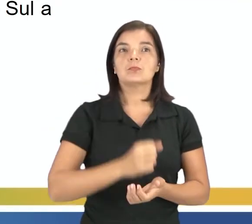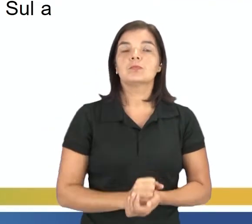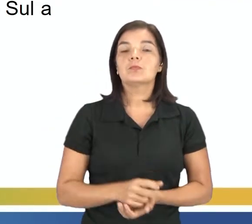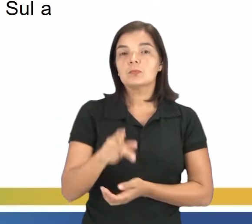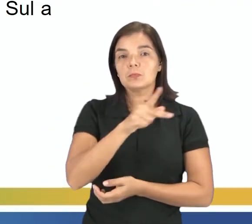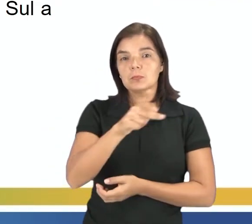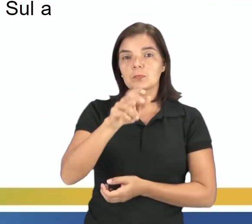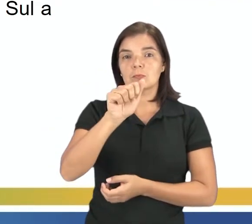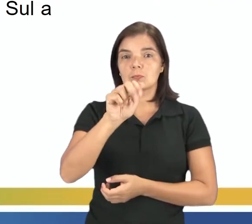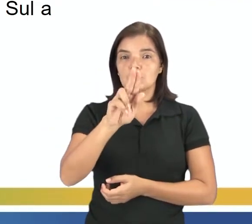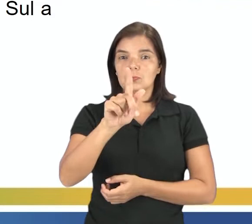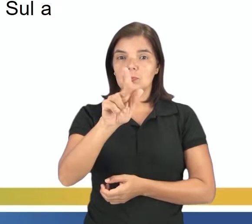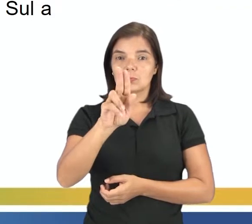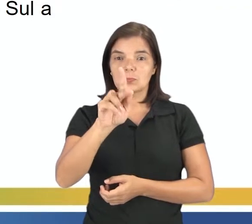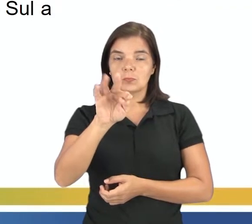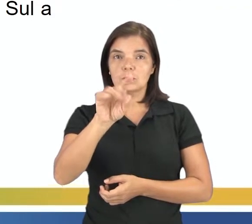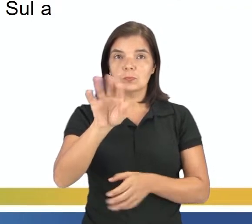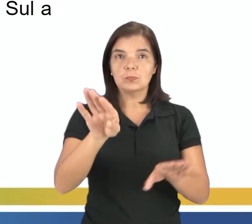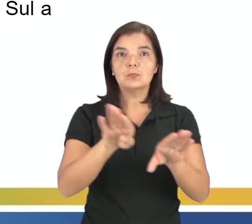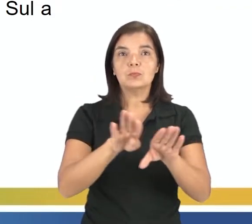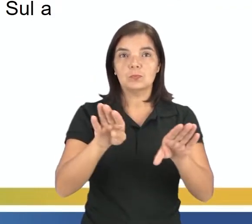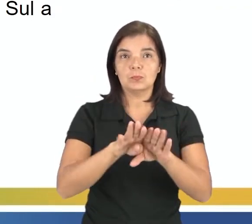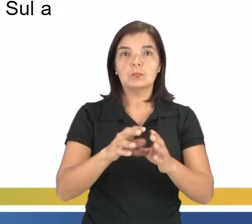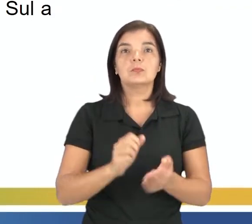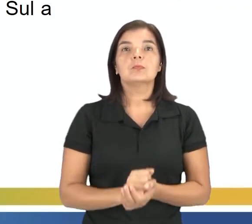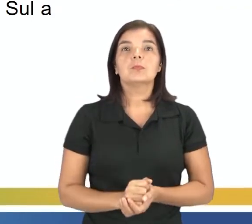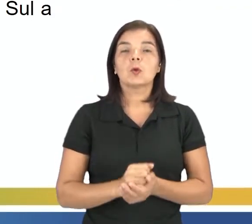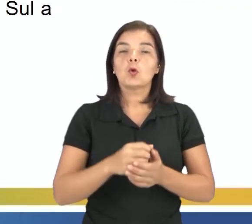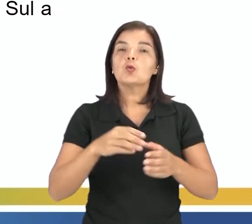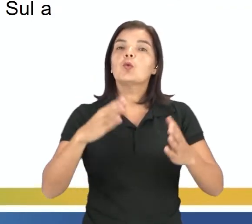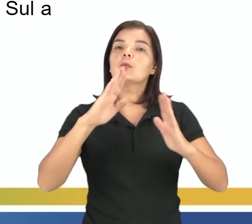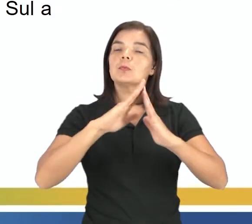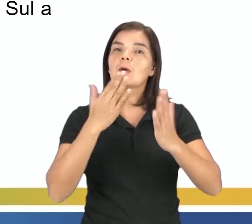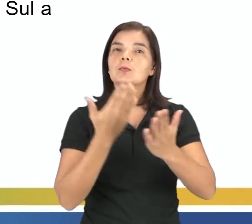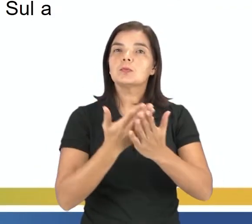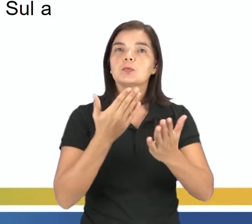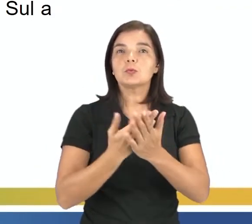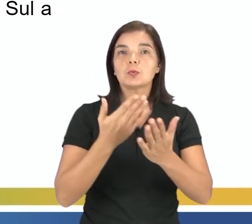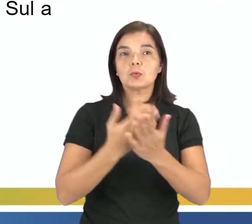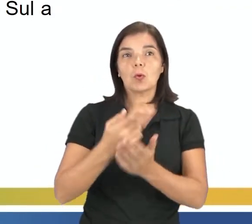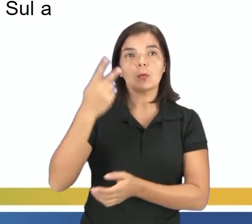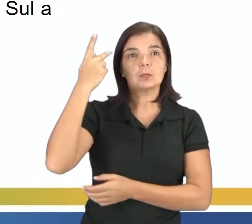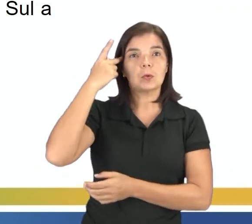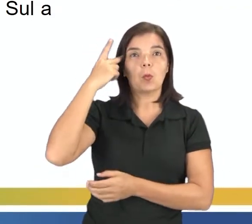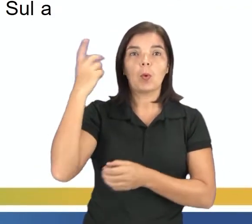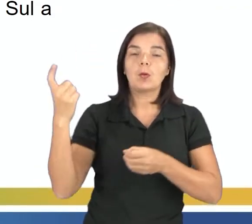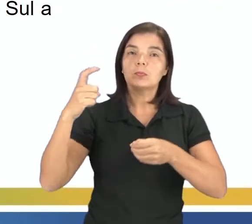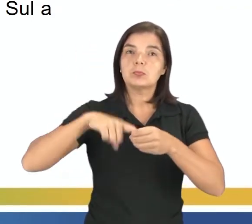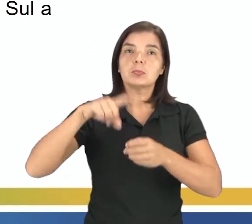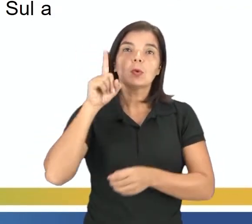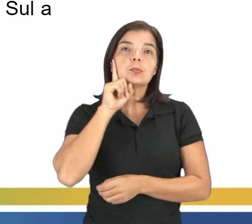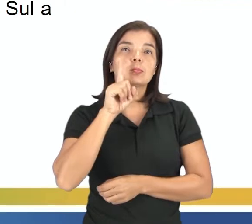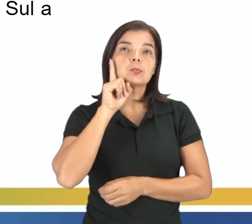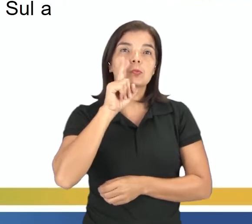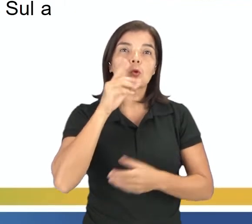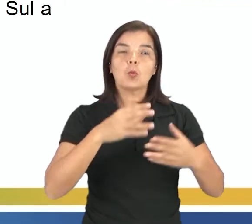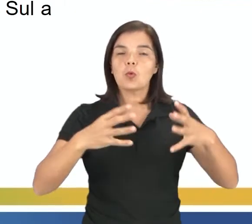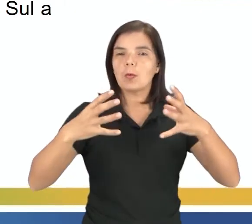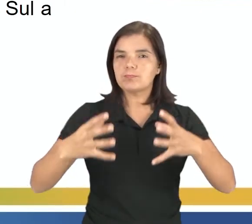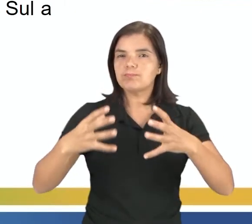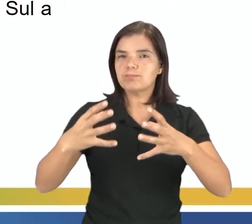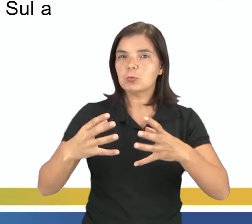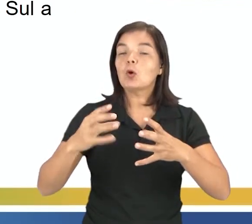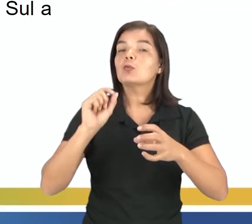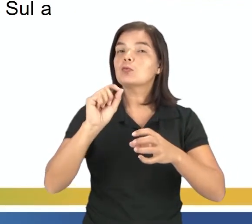1896, quando o professor Augusto Chau, do Marquise Colégio de São Paulo, ao retornar dos Estados Unidos, trouxe uma bola